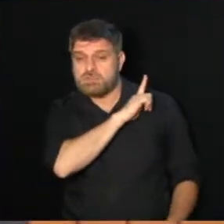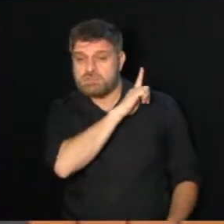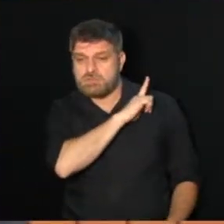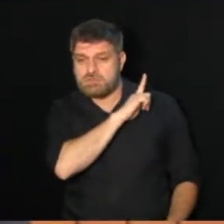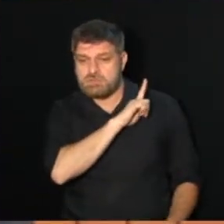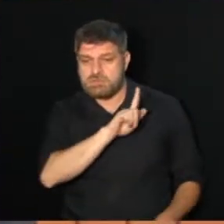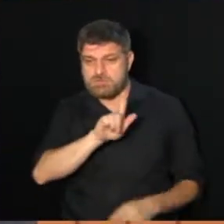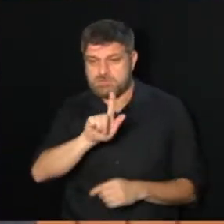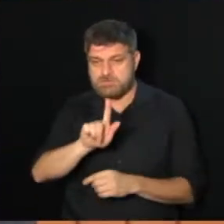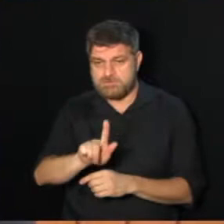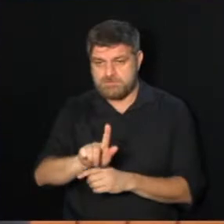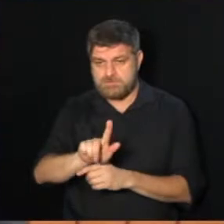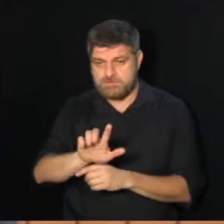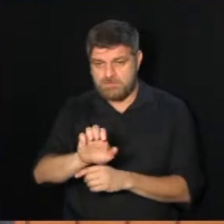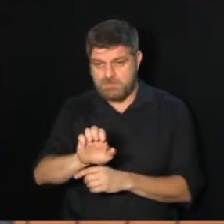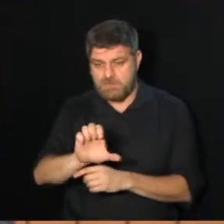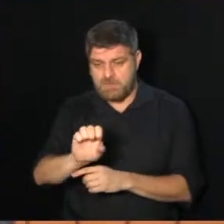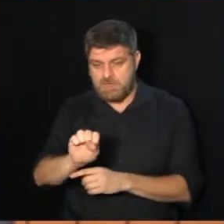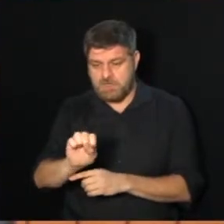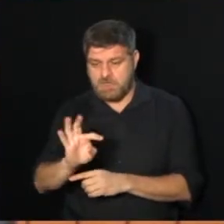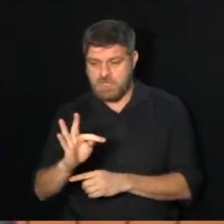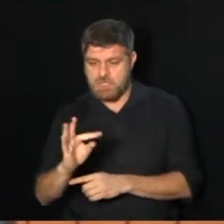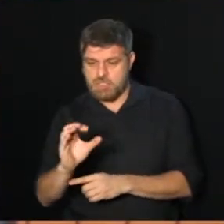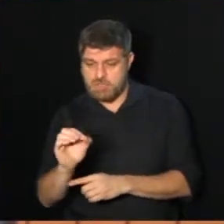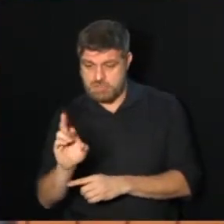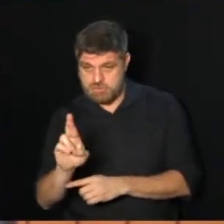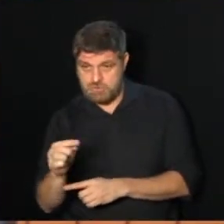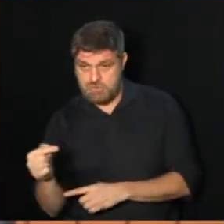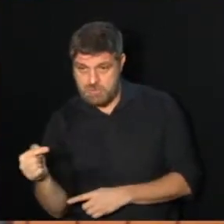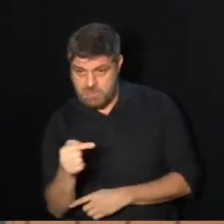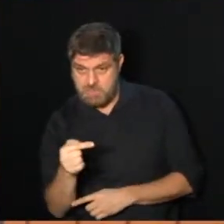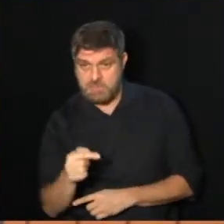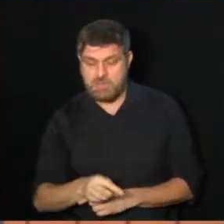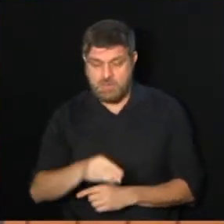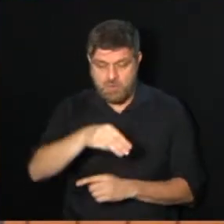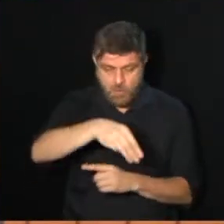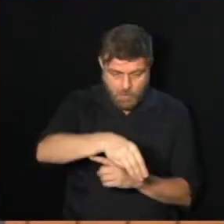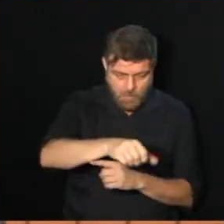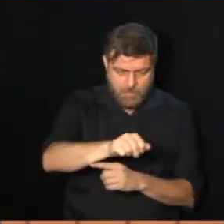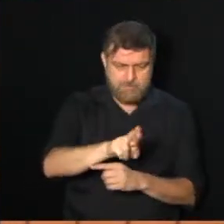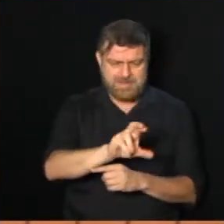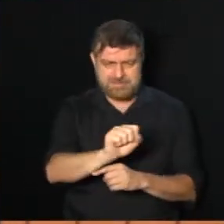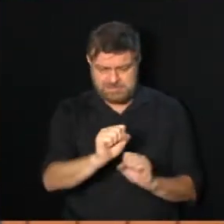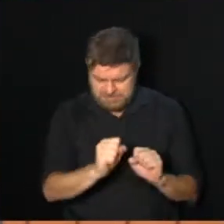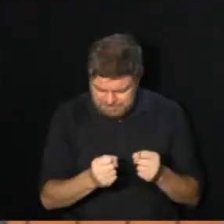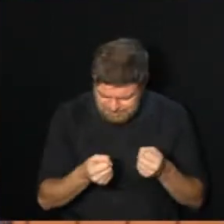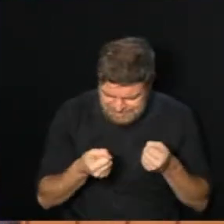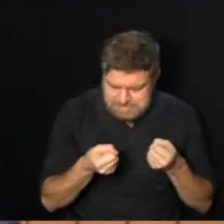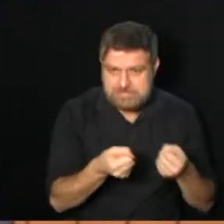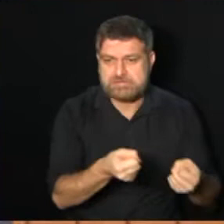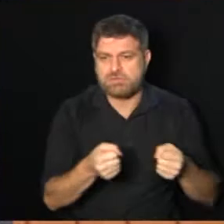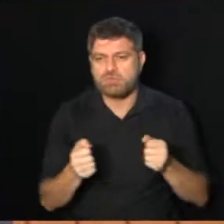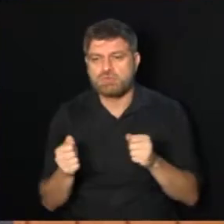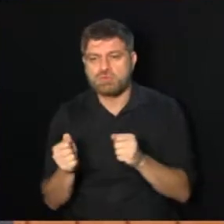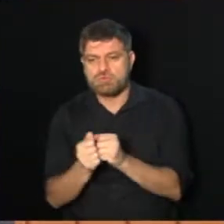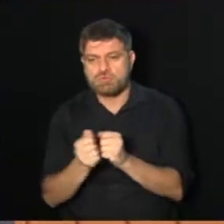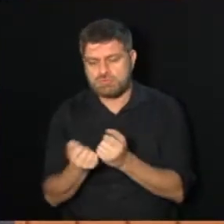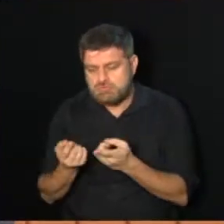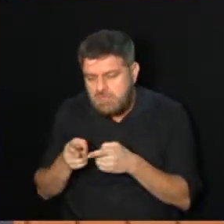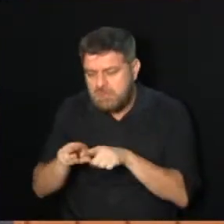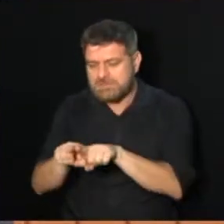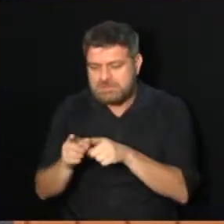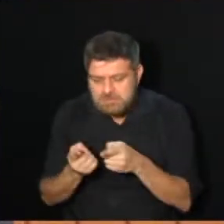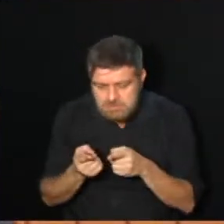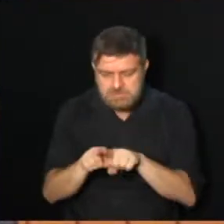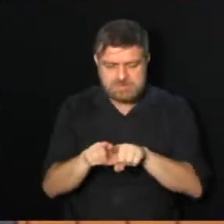na coordenação o Dr. Marcelo Bergo, que vem se empenhando muito nisso, juntamente com todos os parceiros,